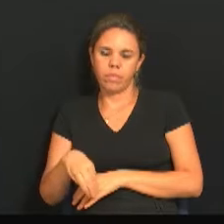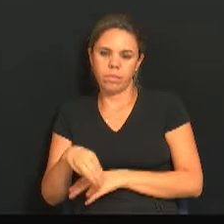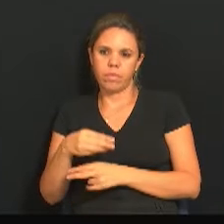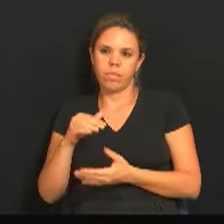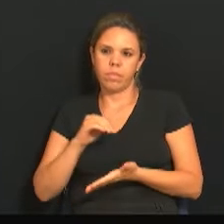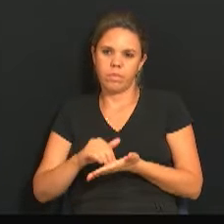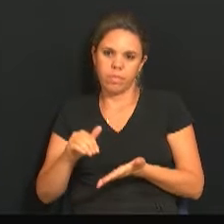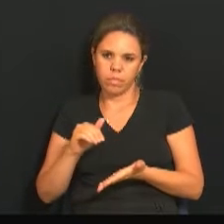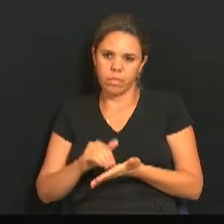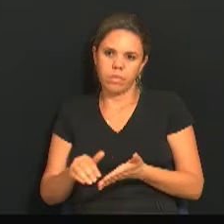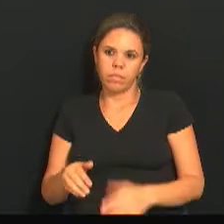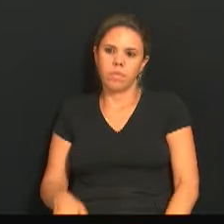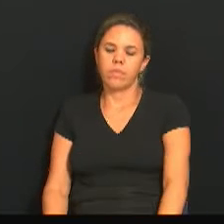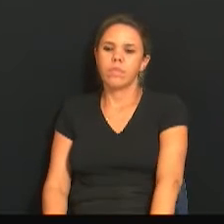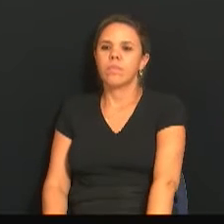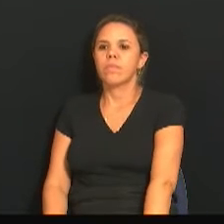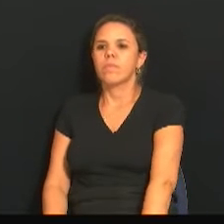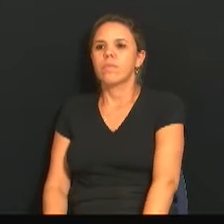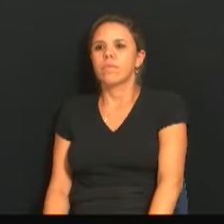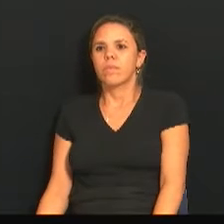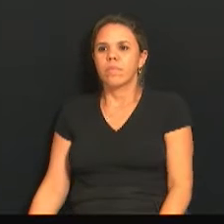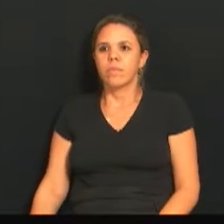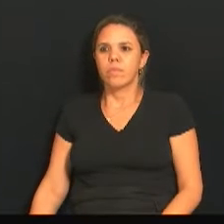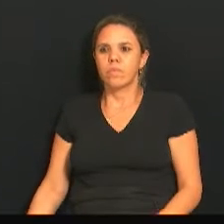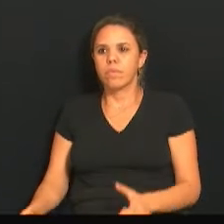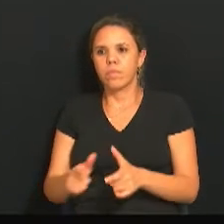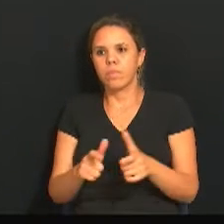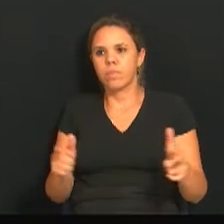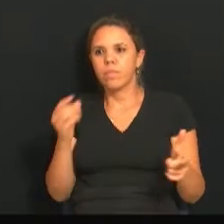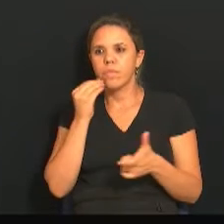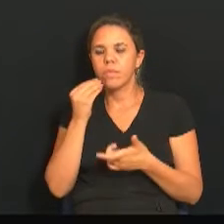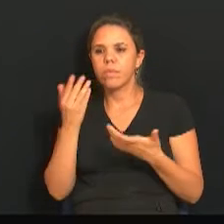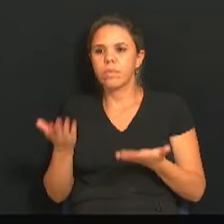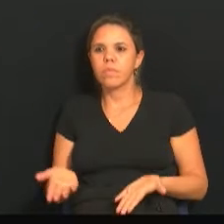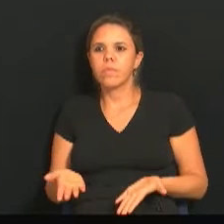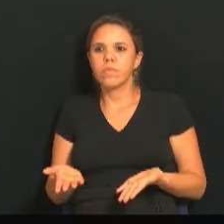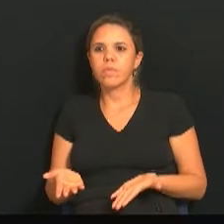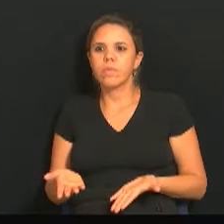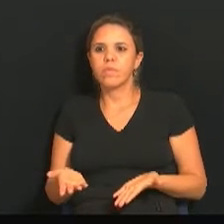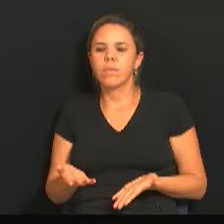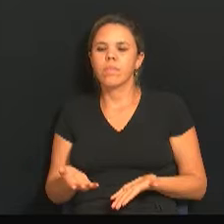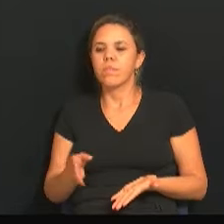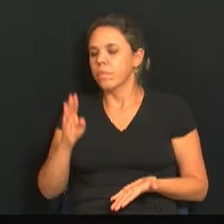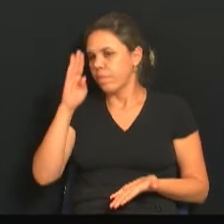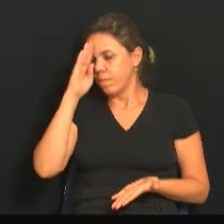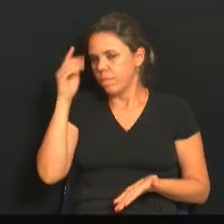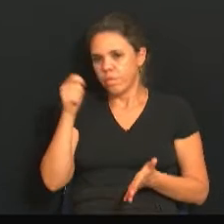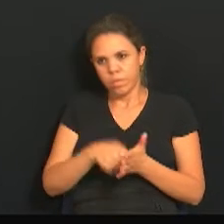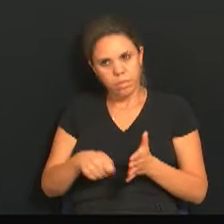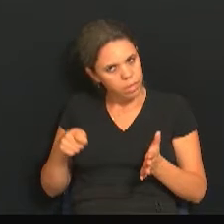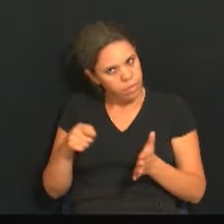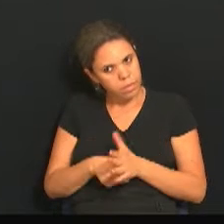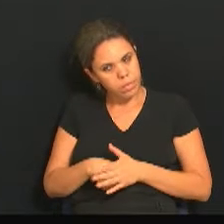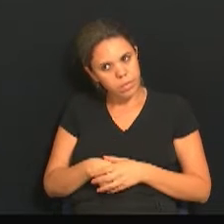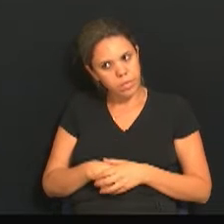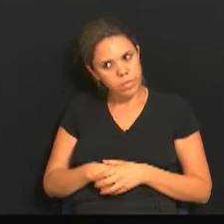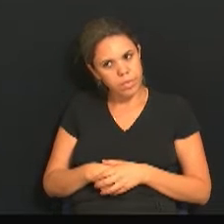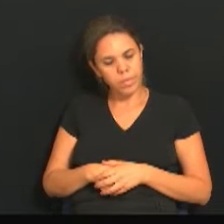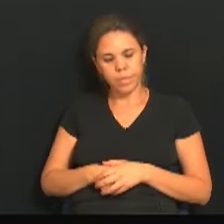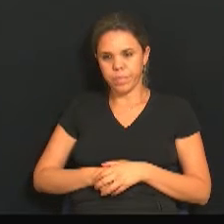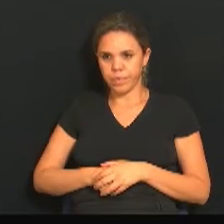secretarias envolvidas, tem uma grande oportunidade, né, de ser protagonista nessa